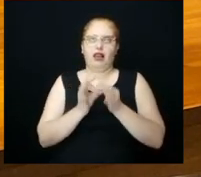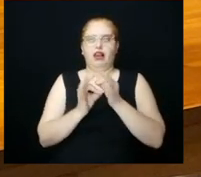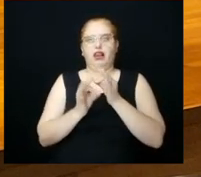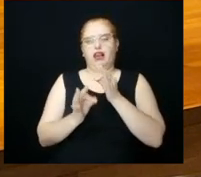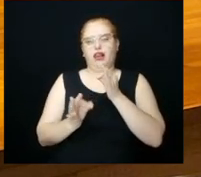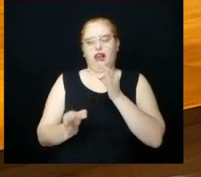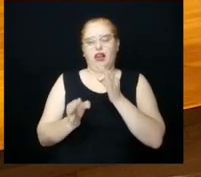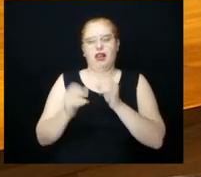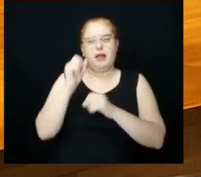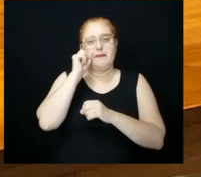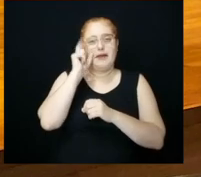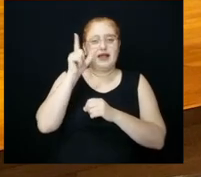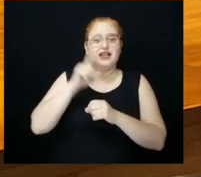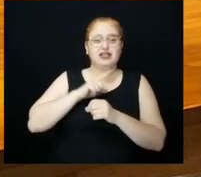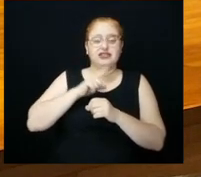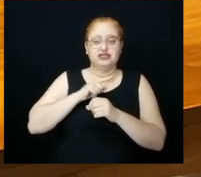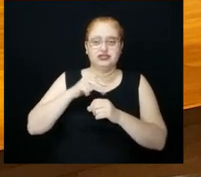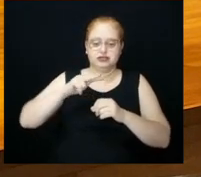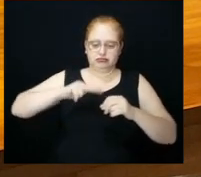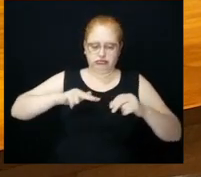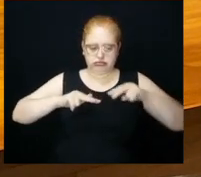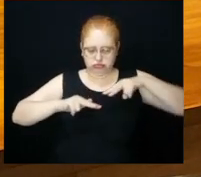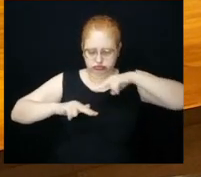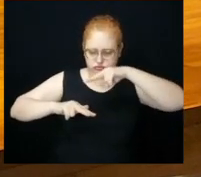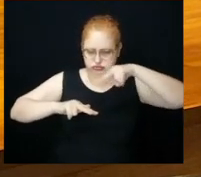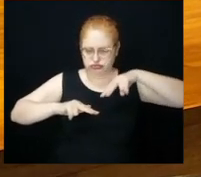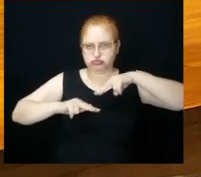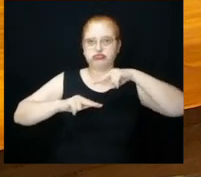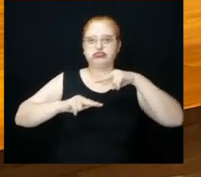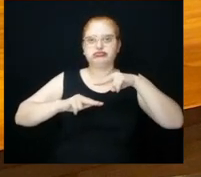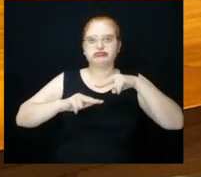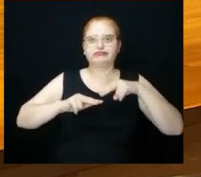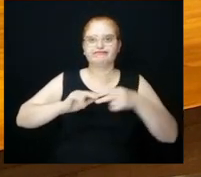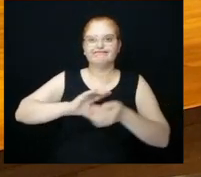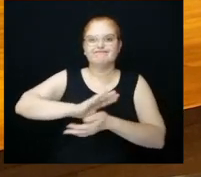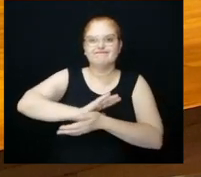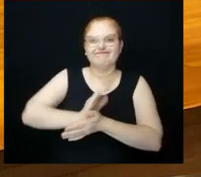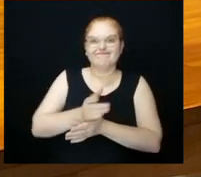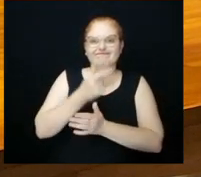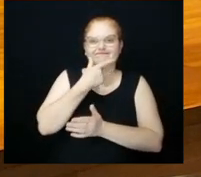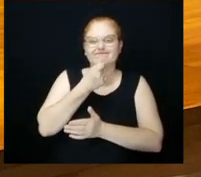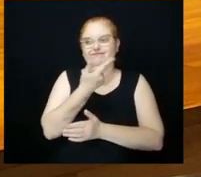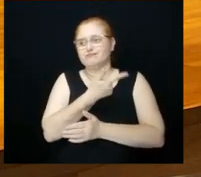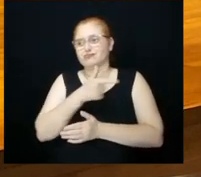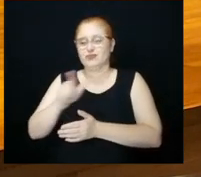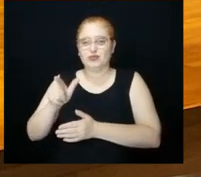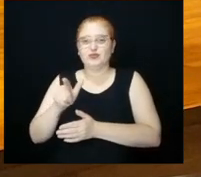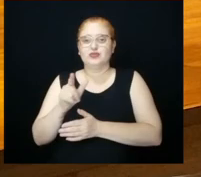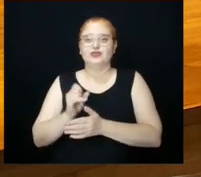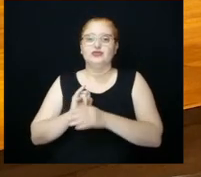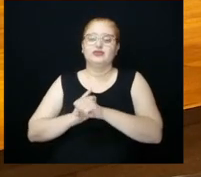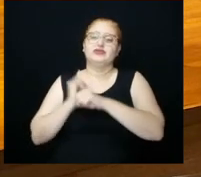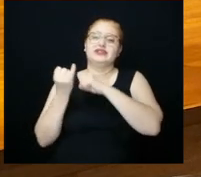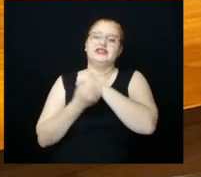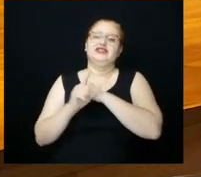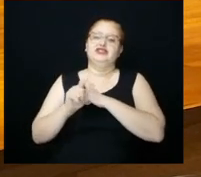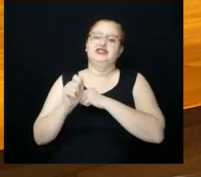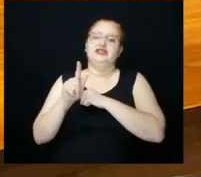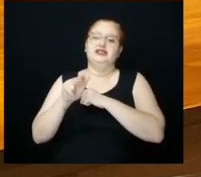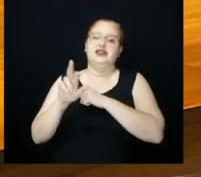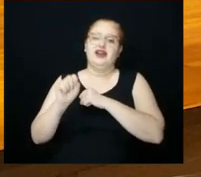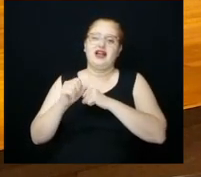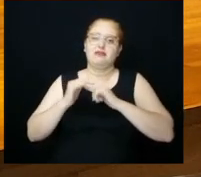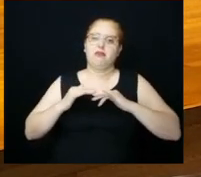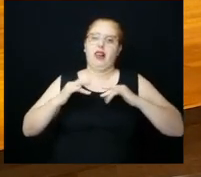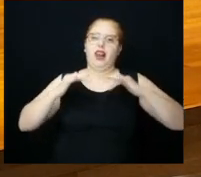Numa manhã, havia o cadáver de um homem na Aololo Road. Em outra, a ilha de Lagos inundou e os carros